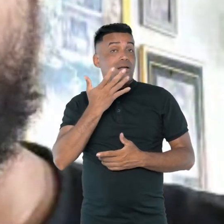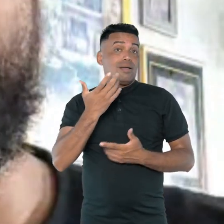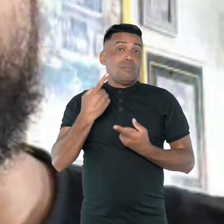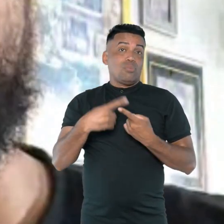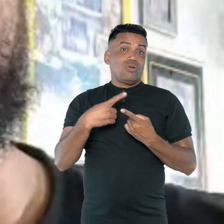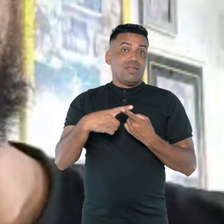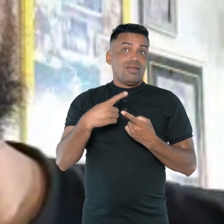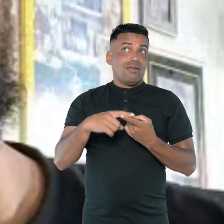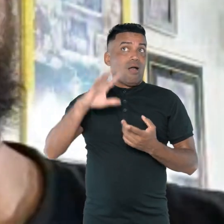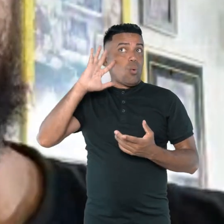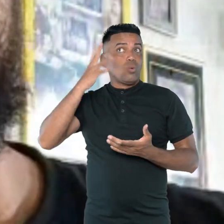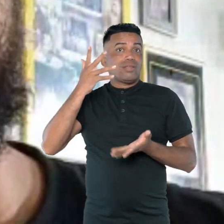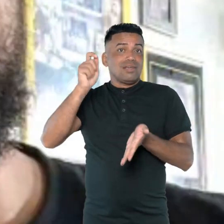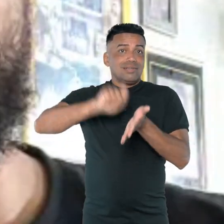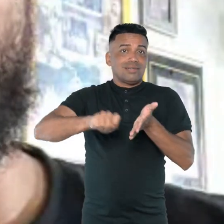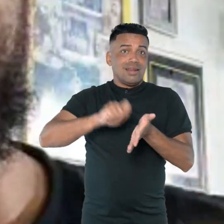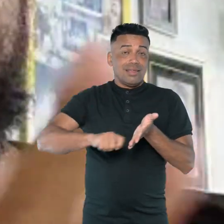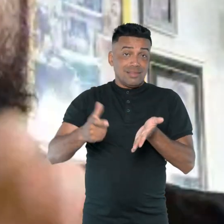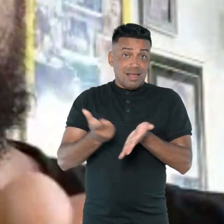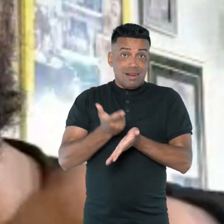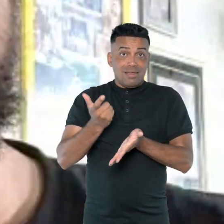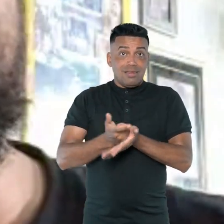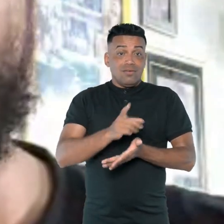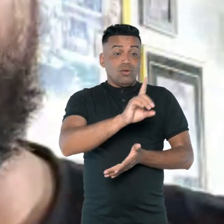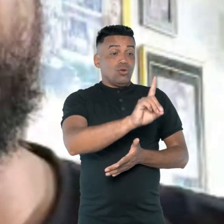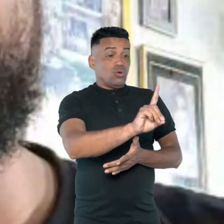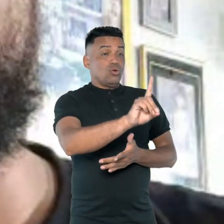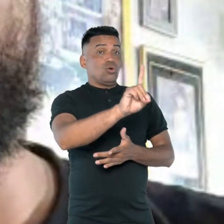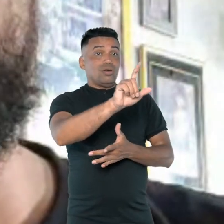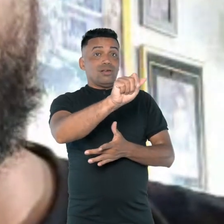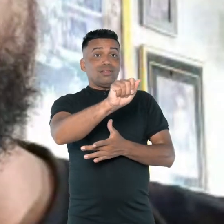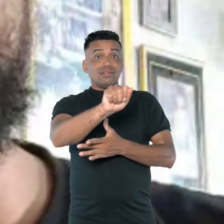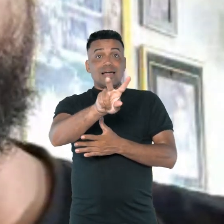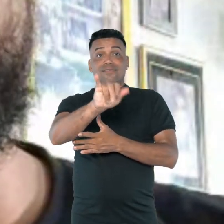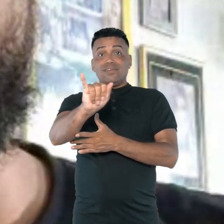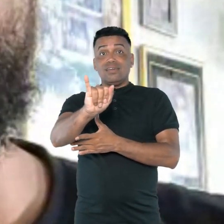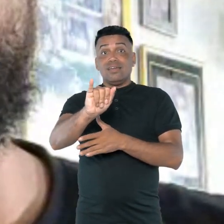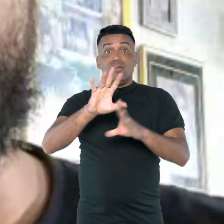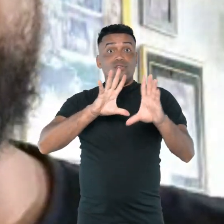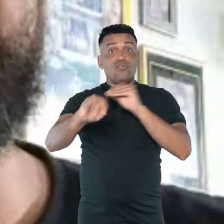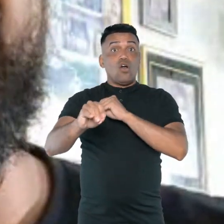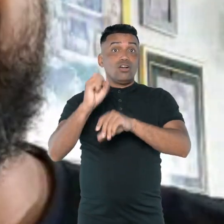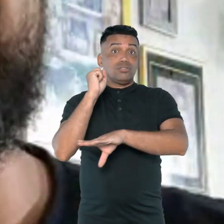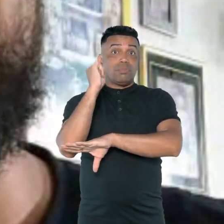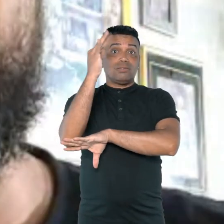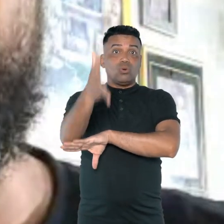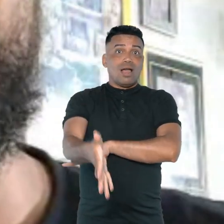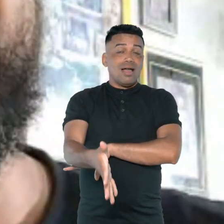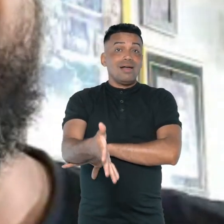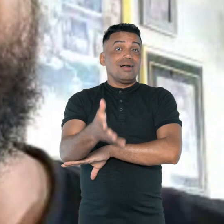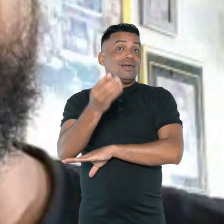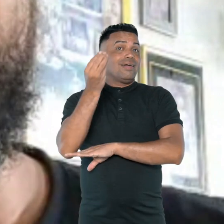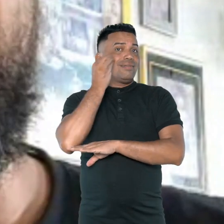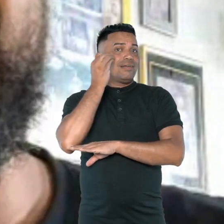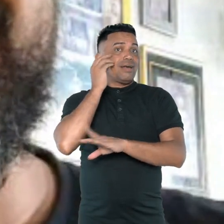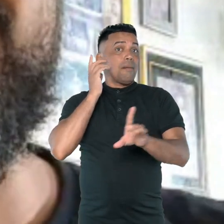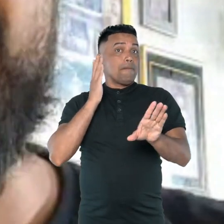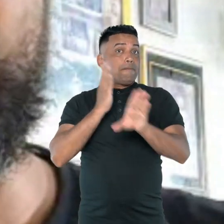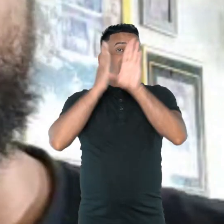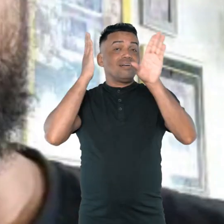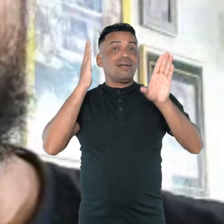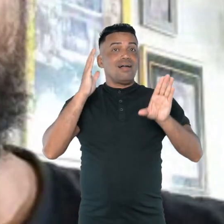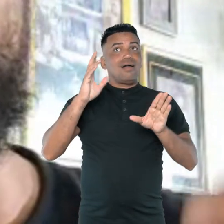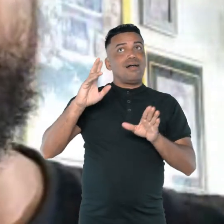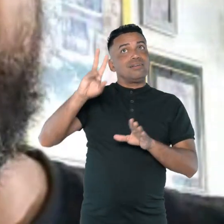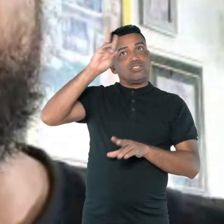Enquanto o Rio Corria, o Davi foge de casa de madrugada para tentar encontrar as lendas que a avó conta, né? A lenda